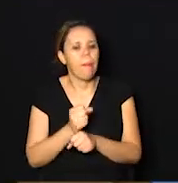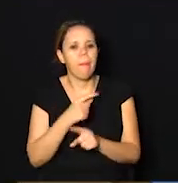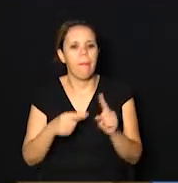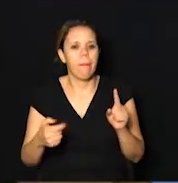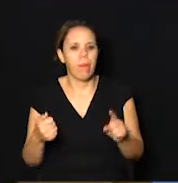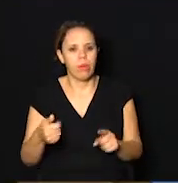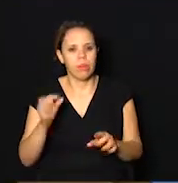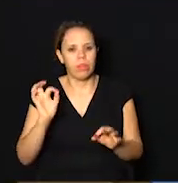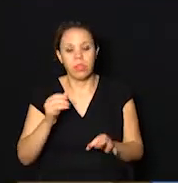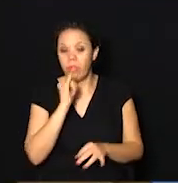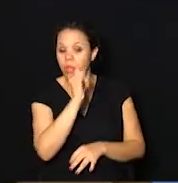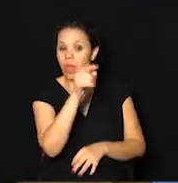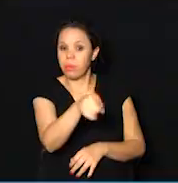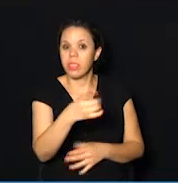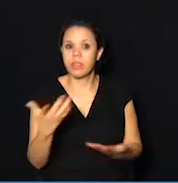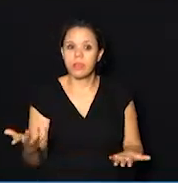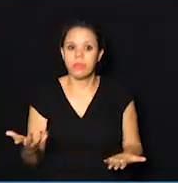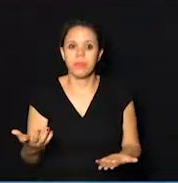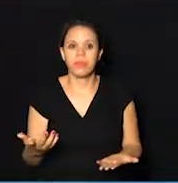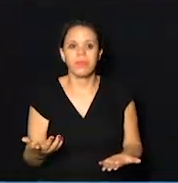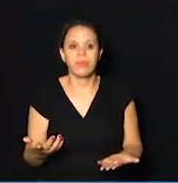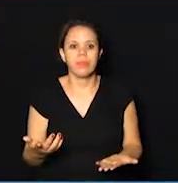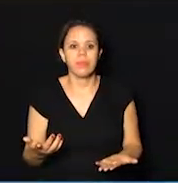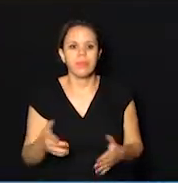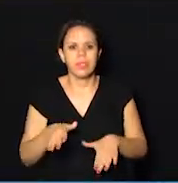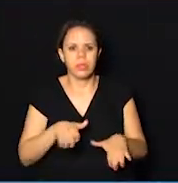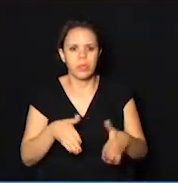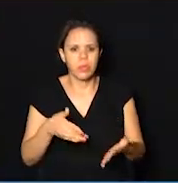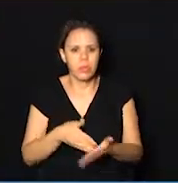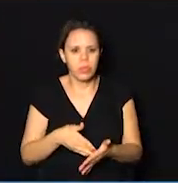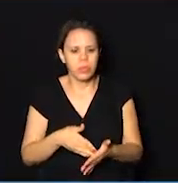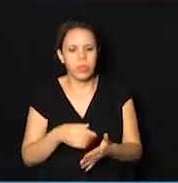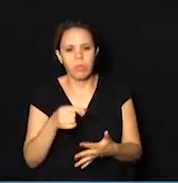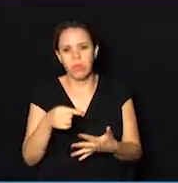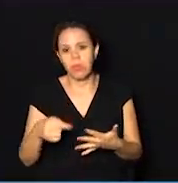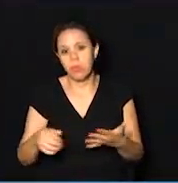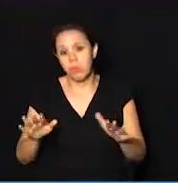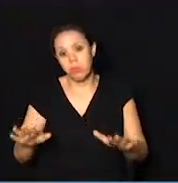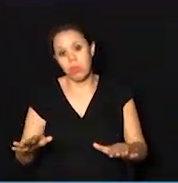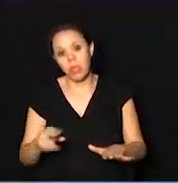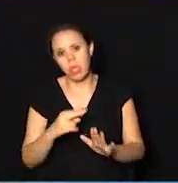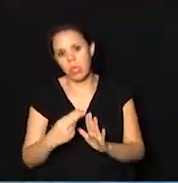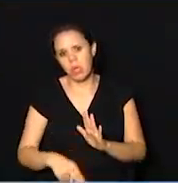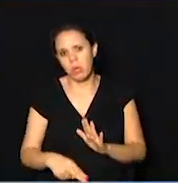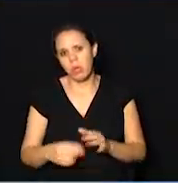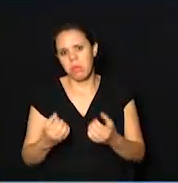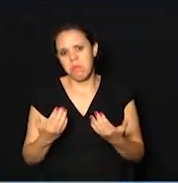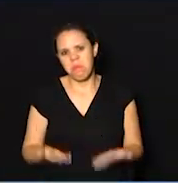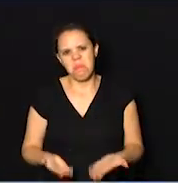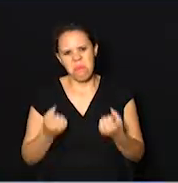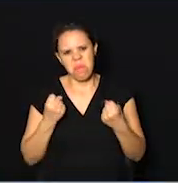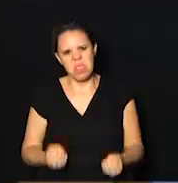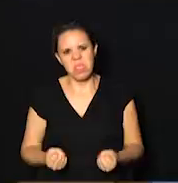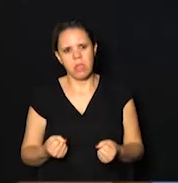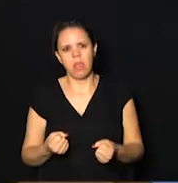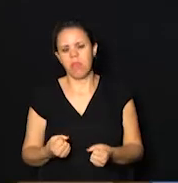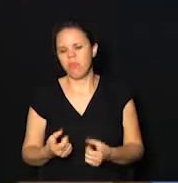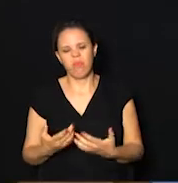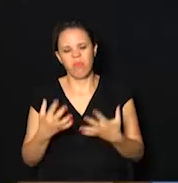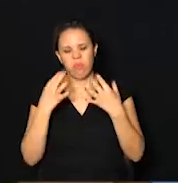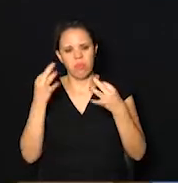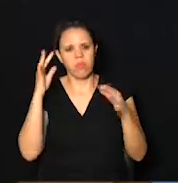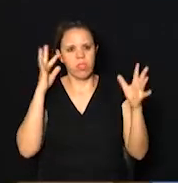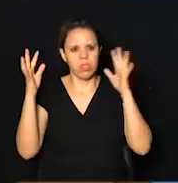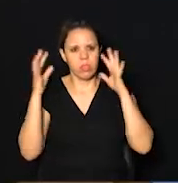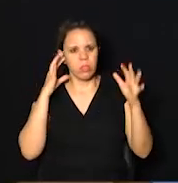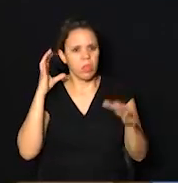consigo falar isso com certeza absoluta você tem limitações de movimentos etc etc mas o nome muito pesado não se liga nisso porque a gente